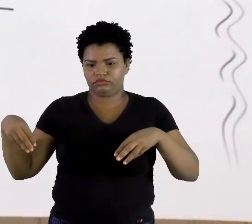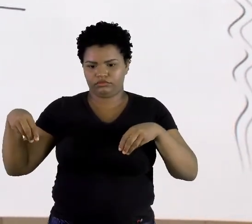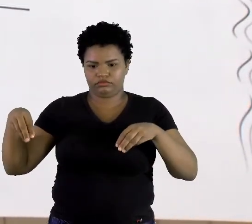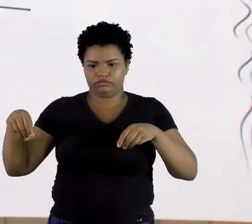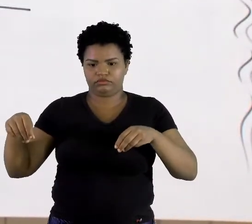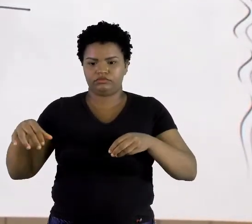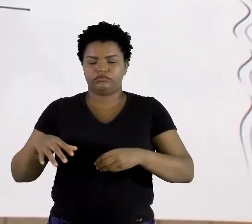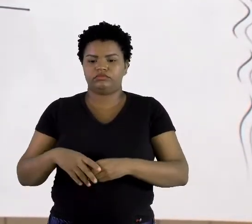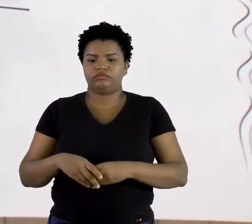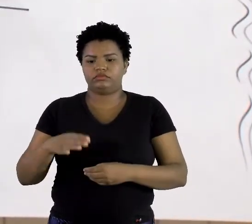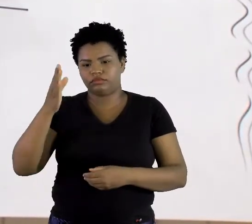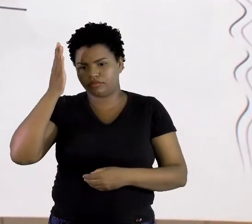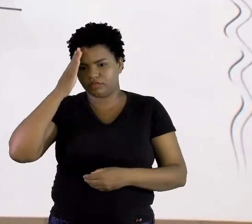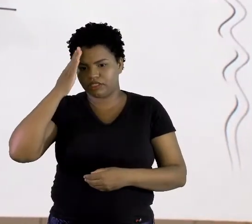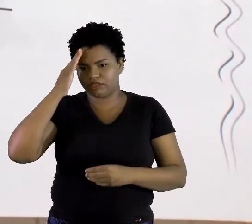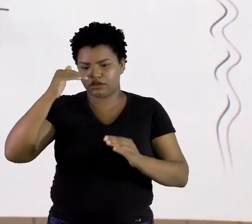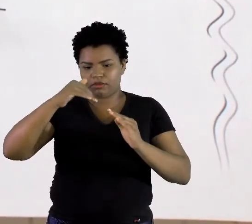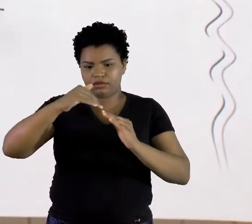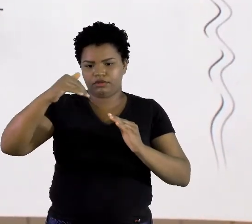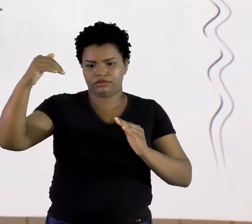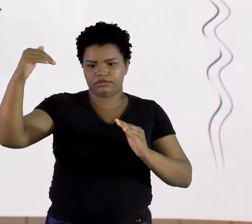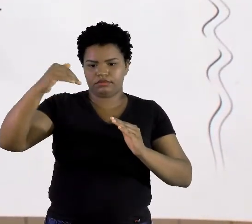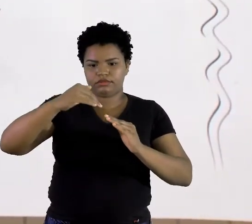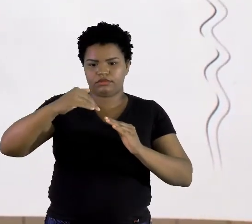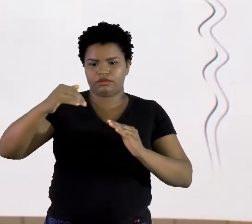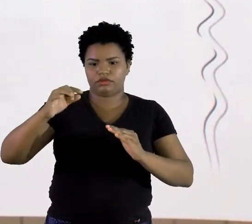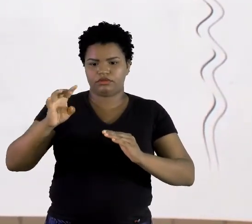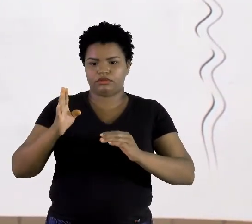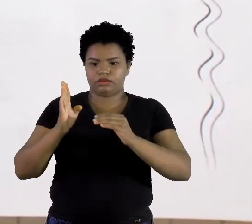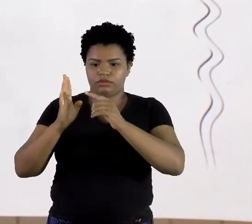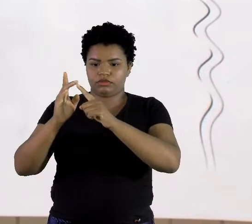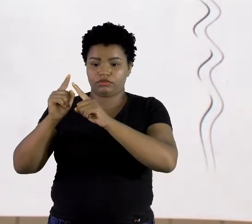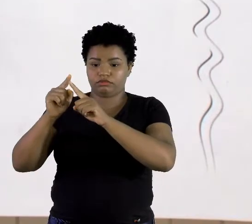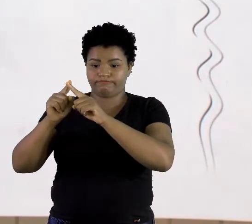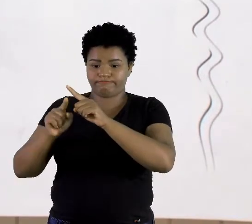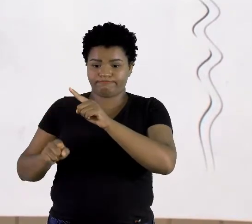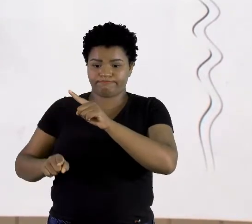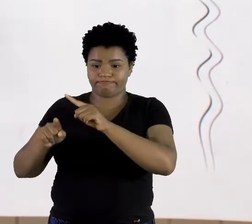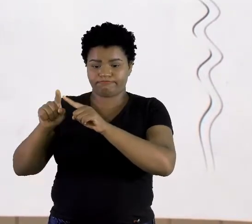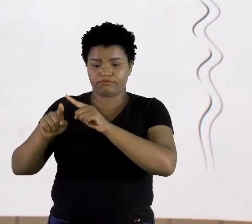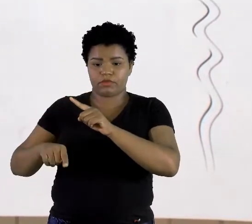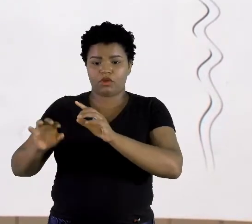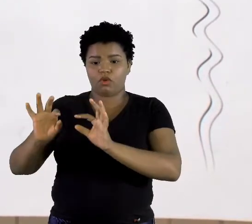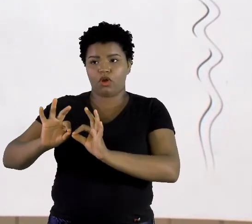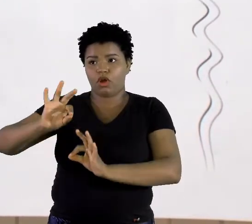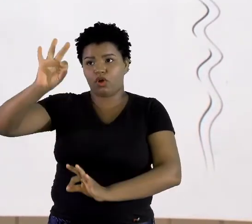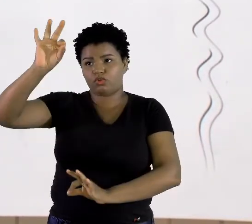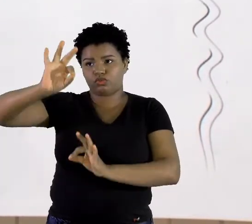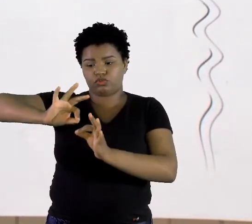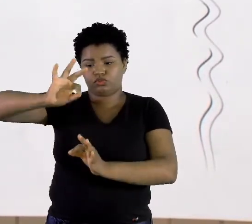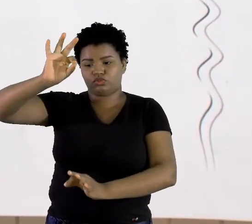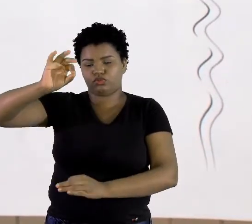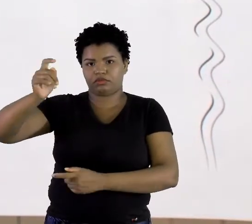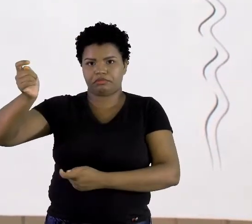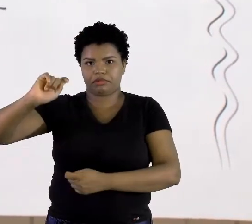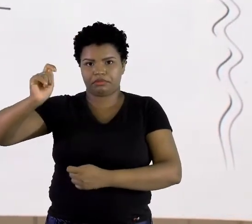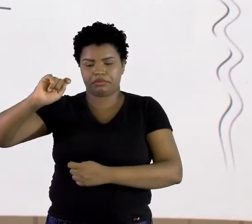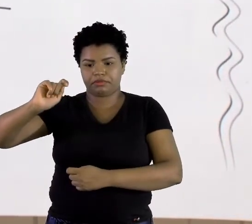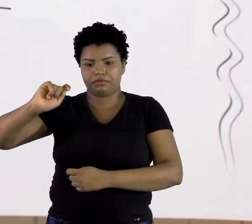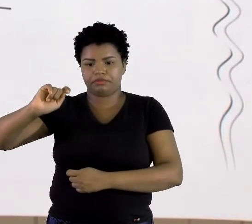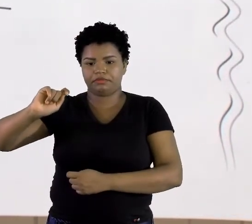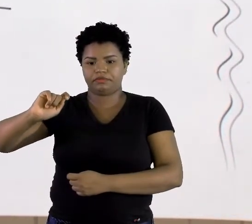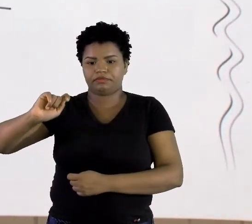e ele sabe essa medida, ele só pode perguntar para mim ou a altura da pipa, que é o